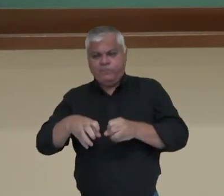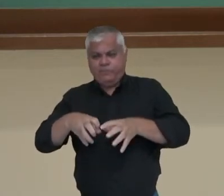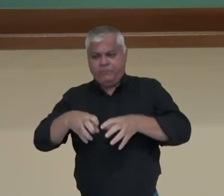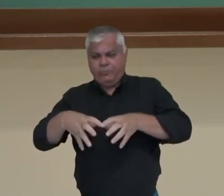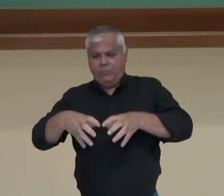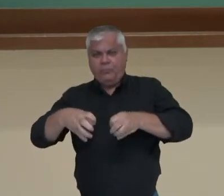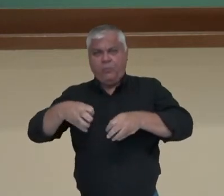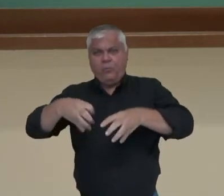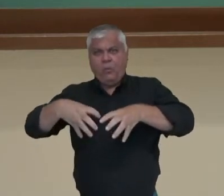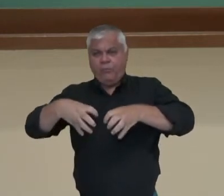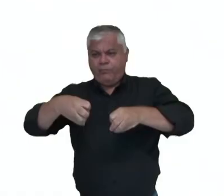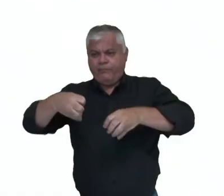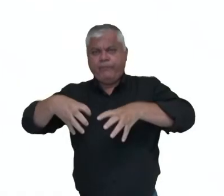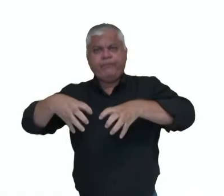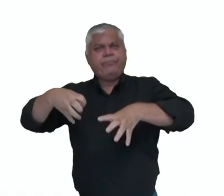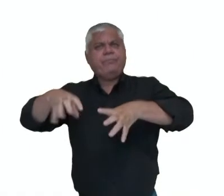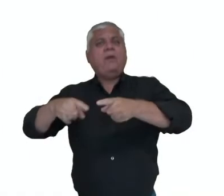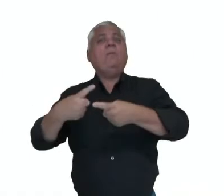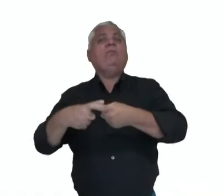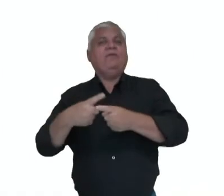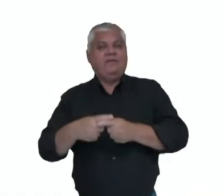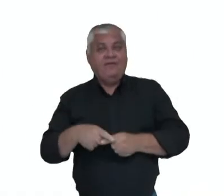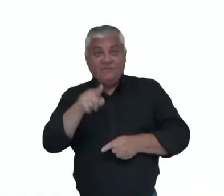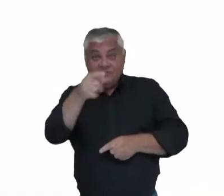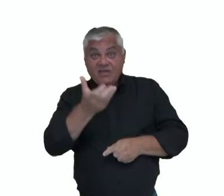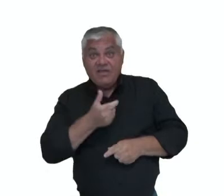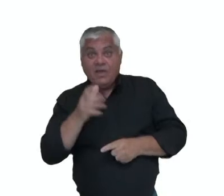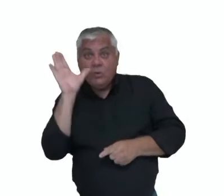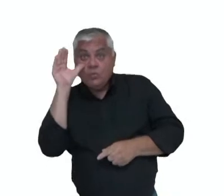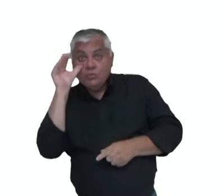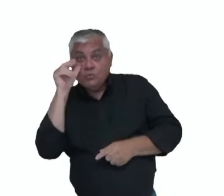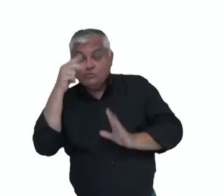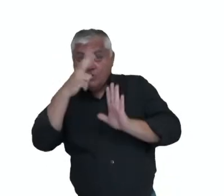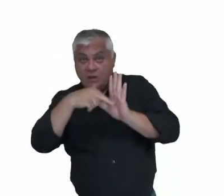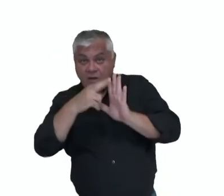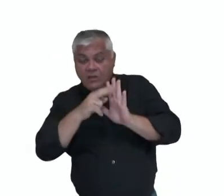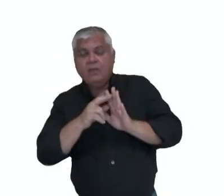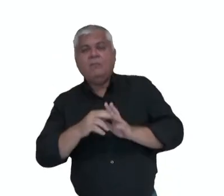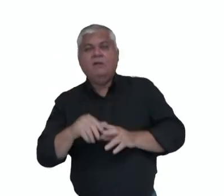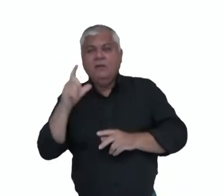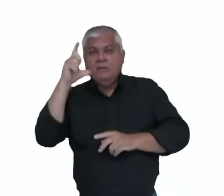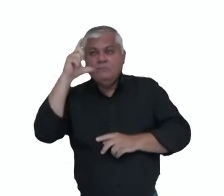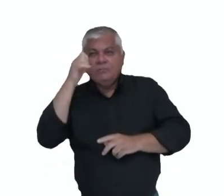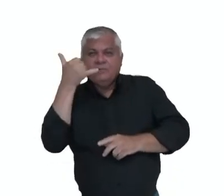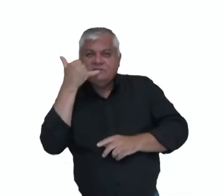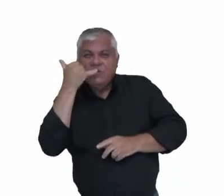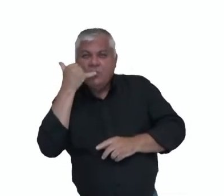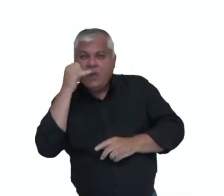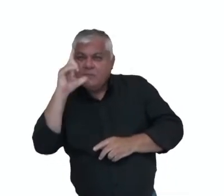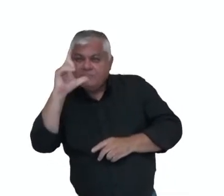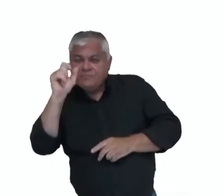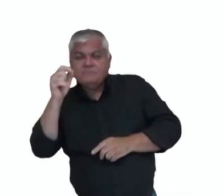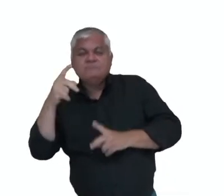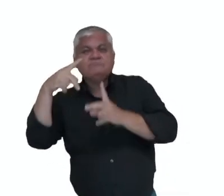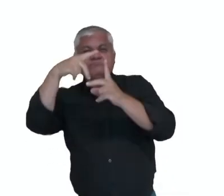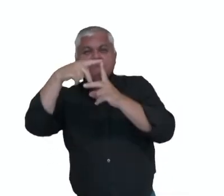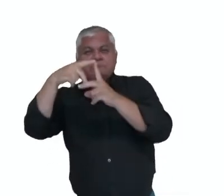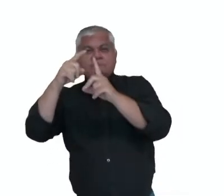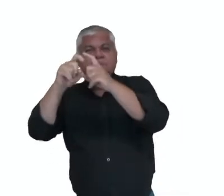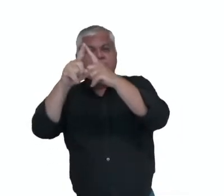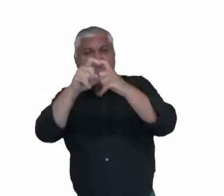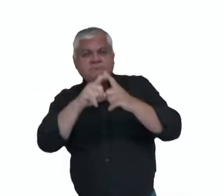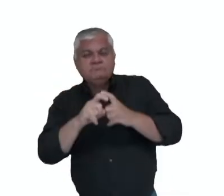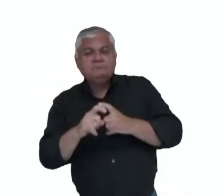você quiser ter acesso à reportagem inteira, pode acessar ali com a câmera do celular o QR Code, mas aqui